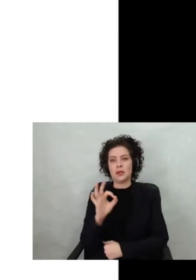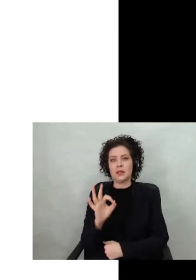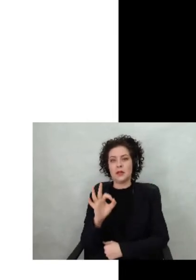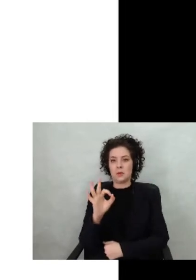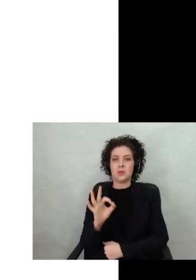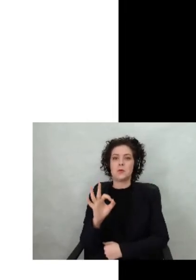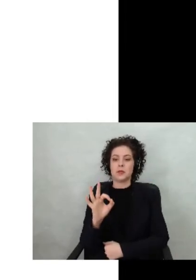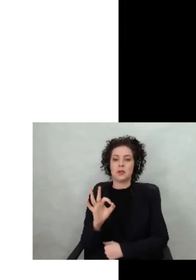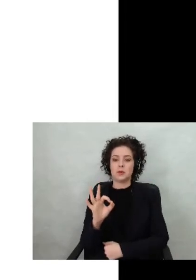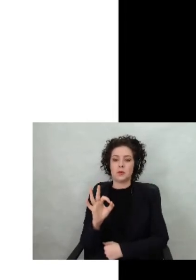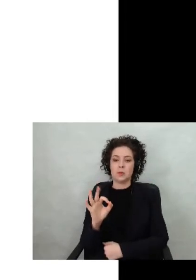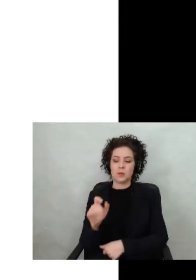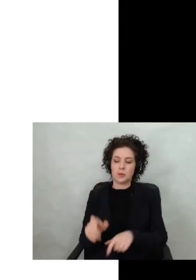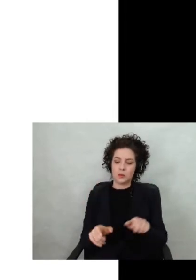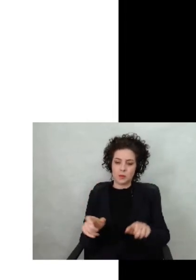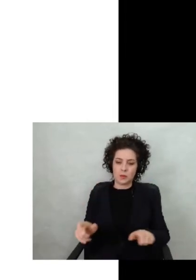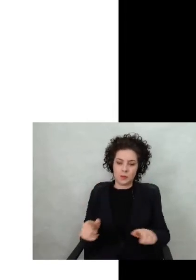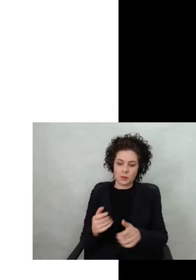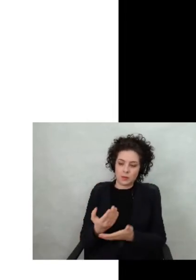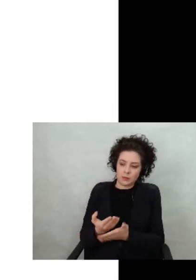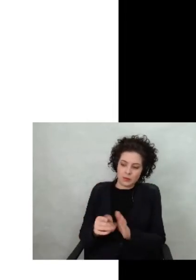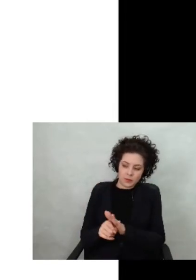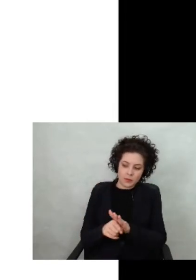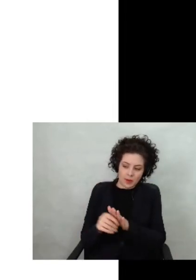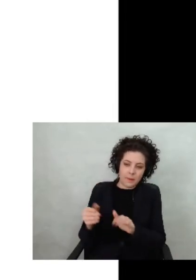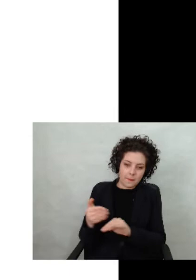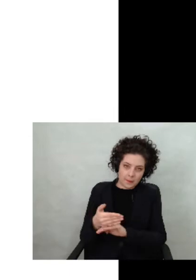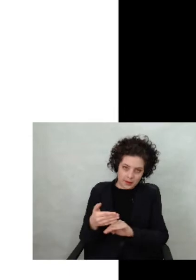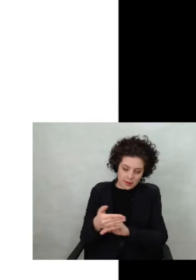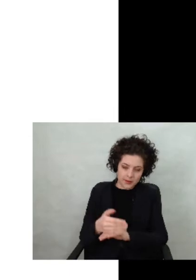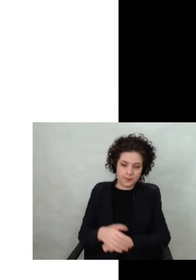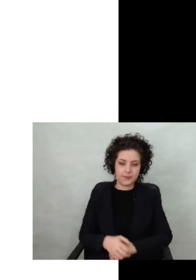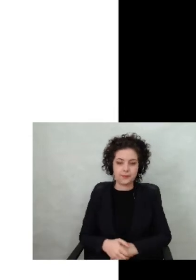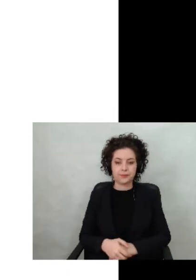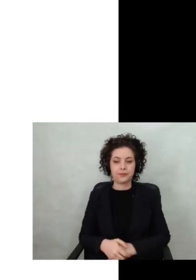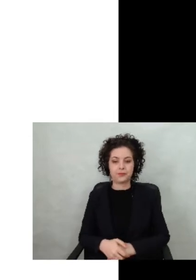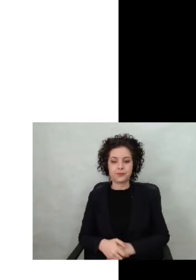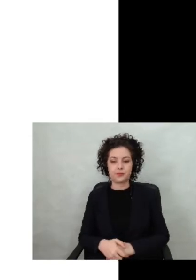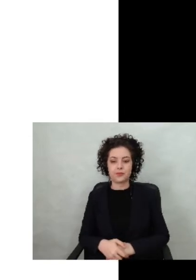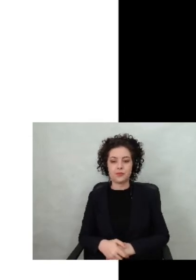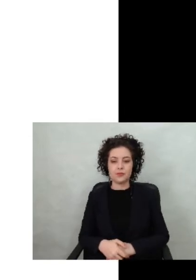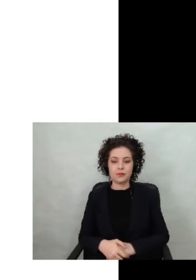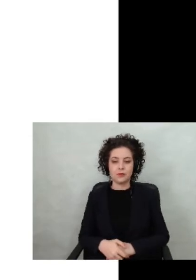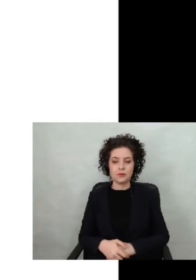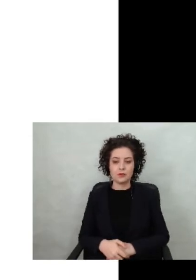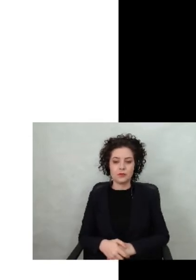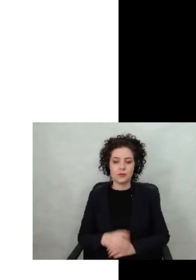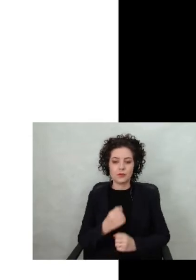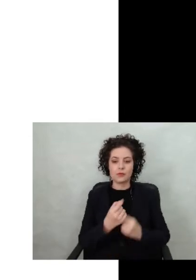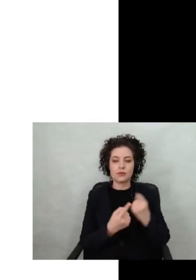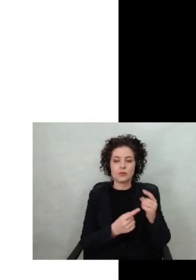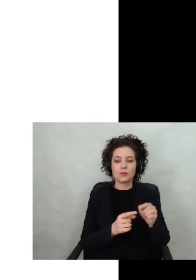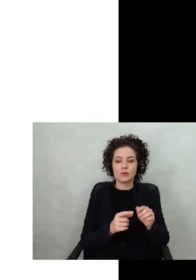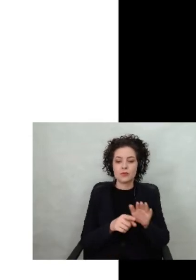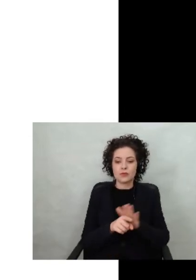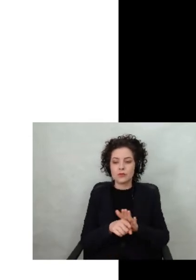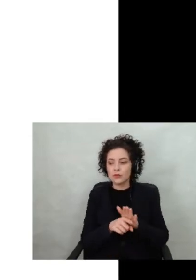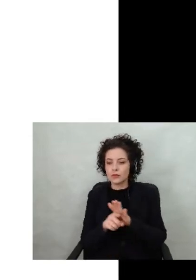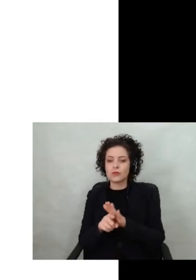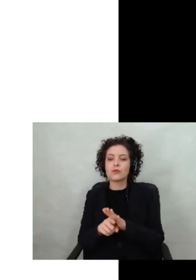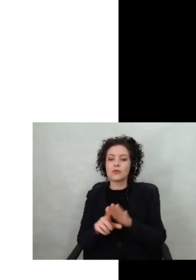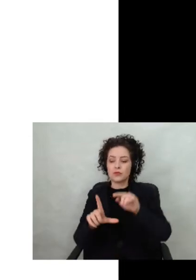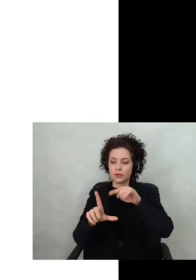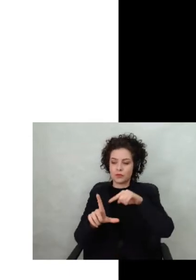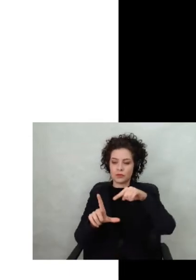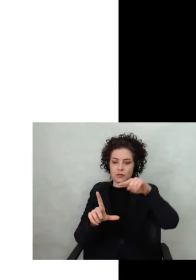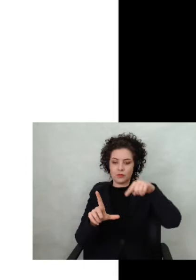dos indivíduos estudados. Esse é um dos poucos estudos controlados, randomizados em relação ao uso